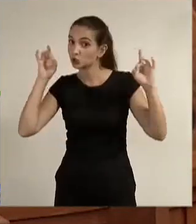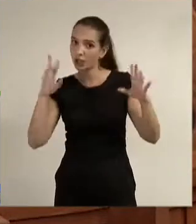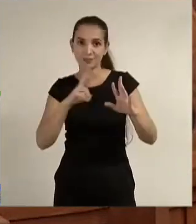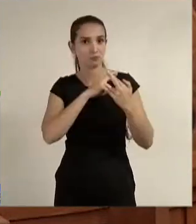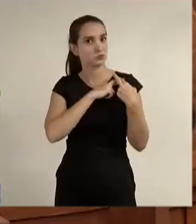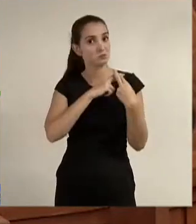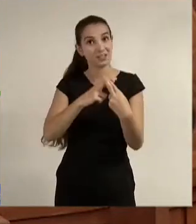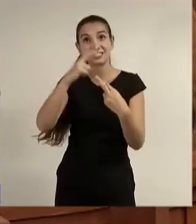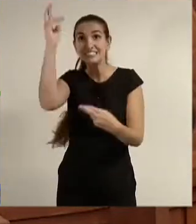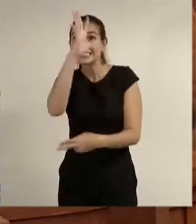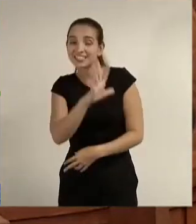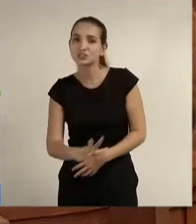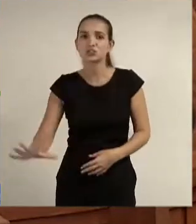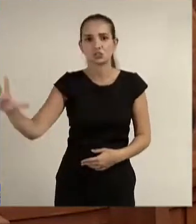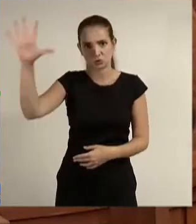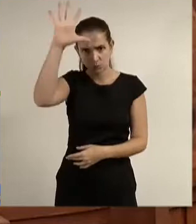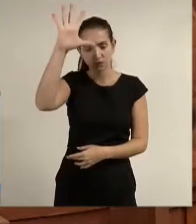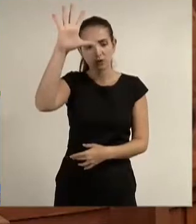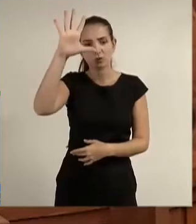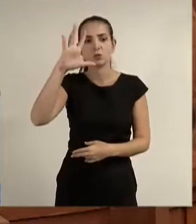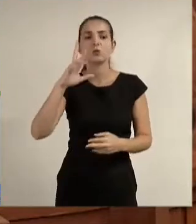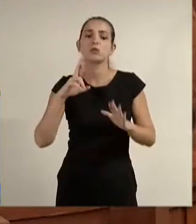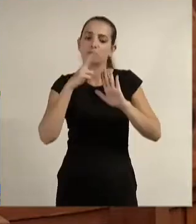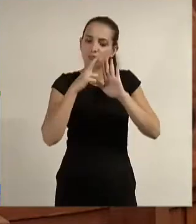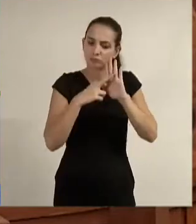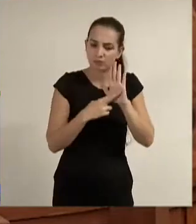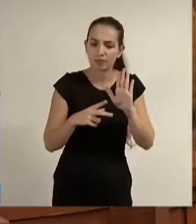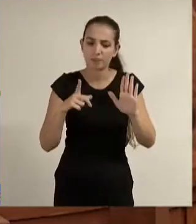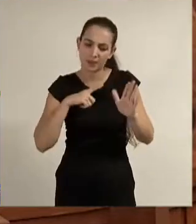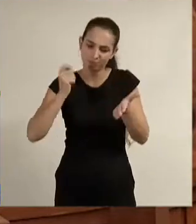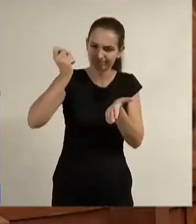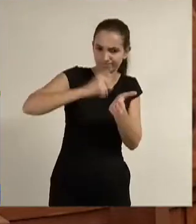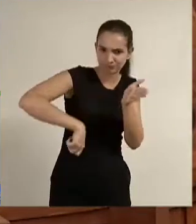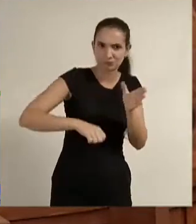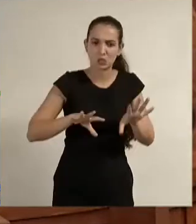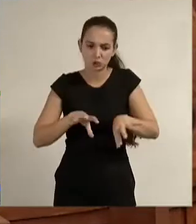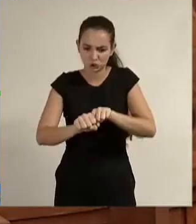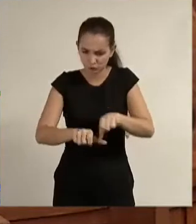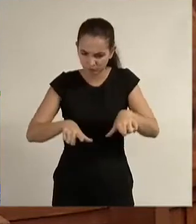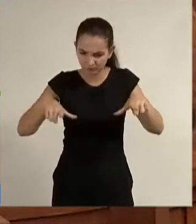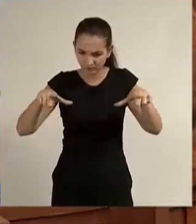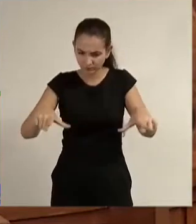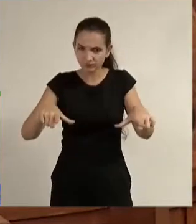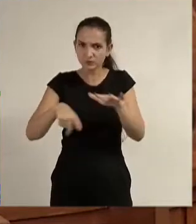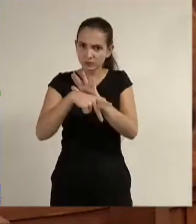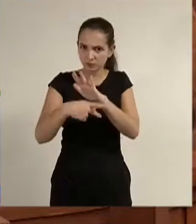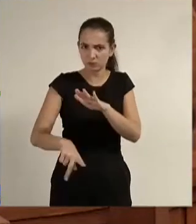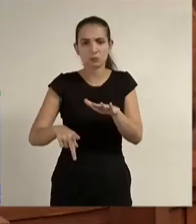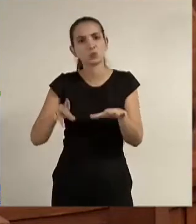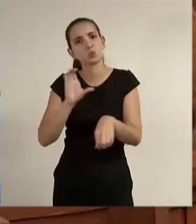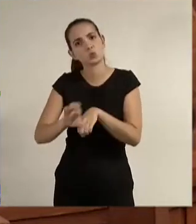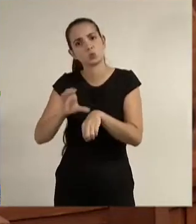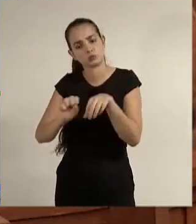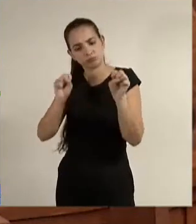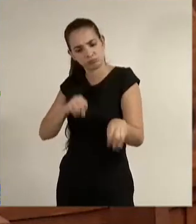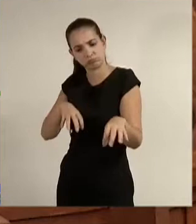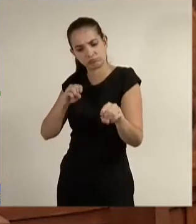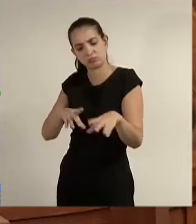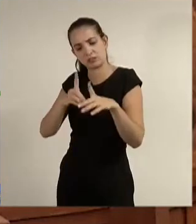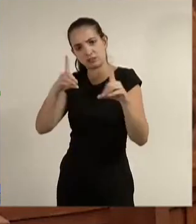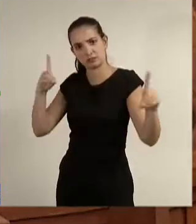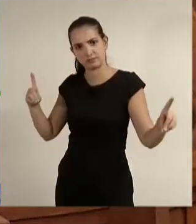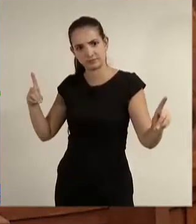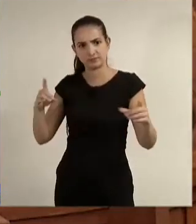requisitos para a realização de exames e registro de diplomas relativos a cursos de educação em